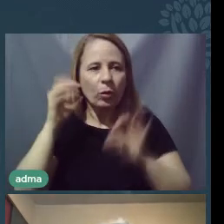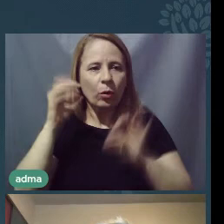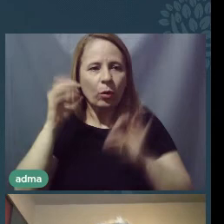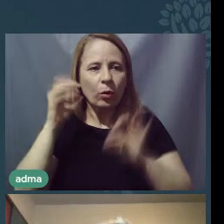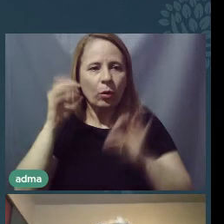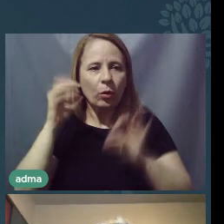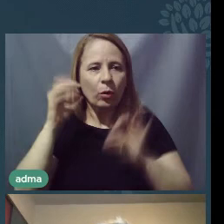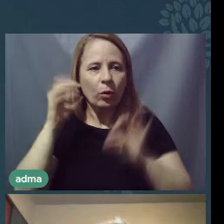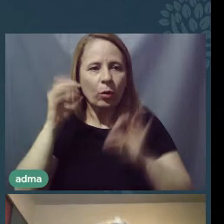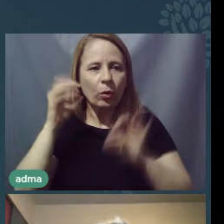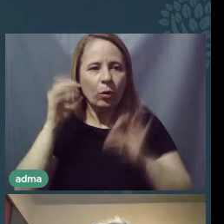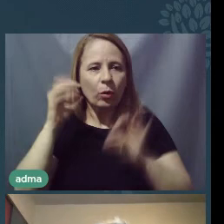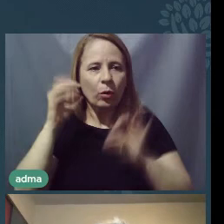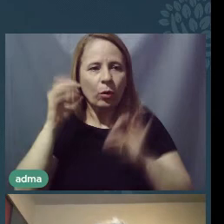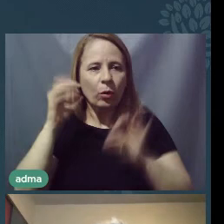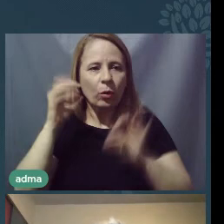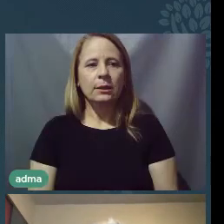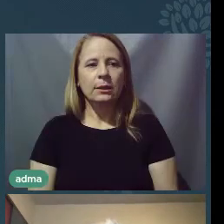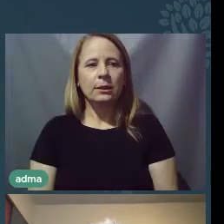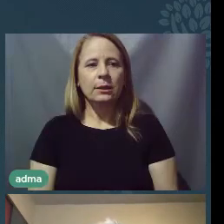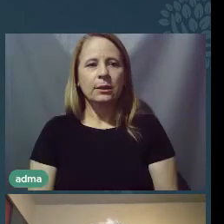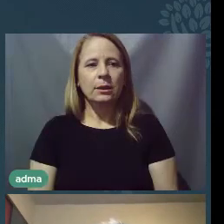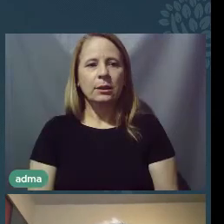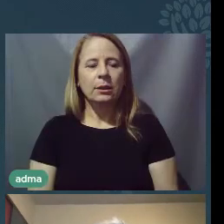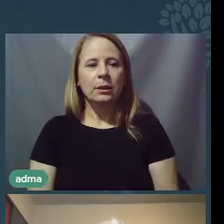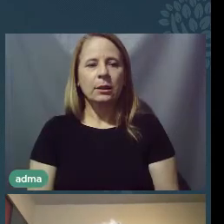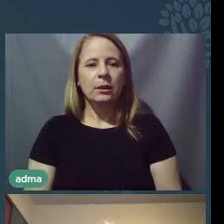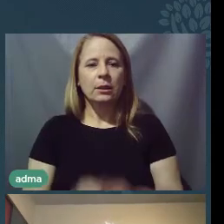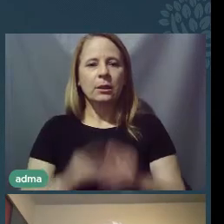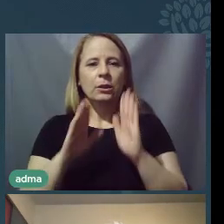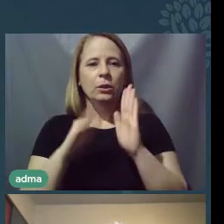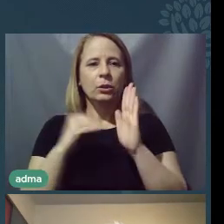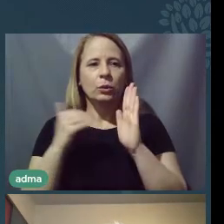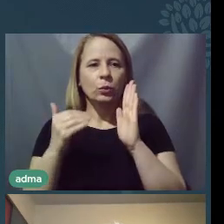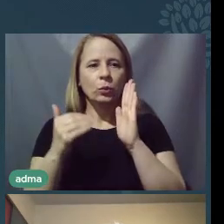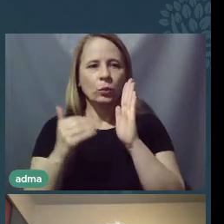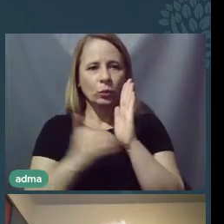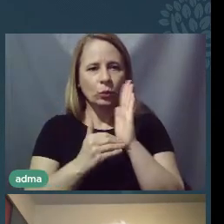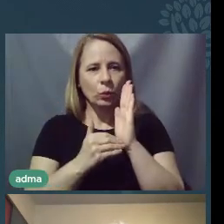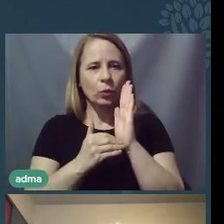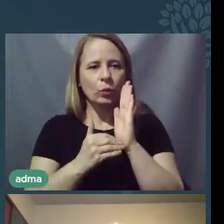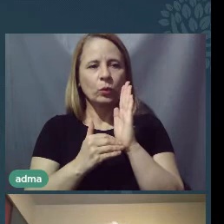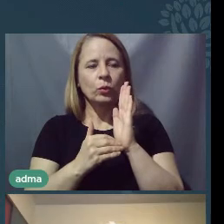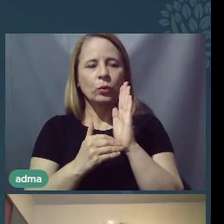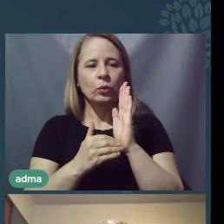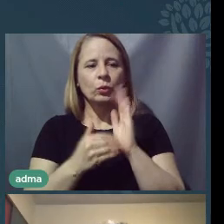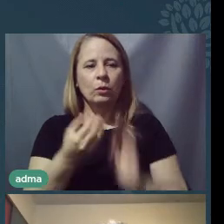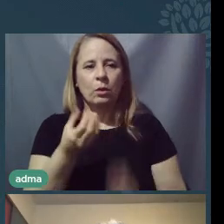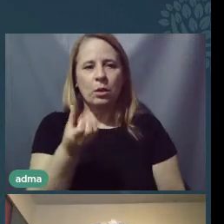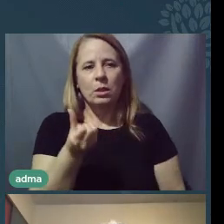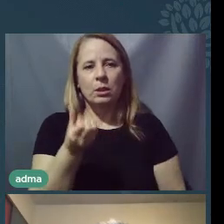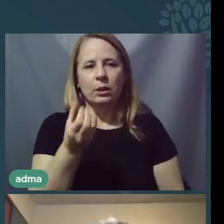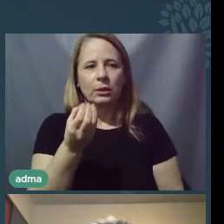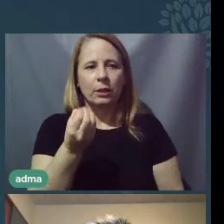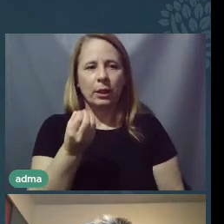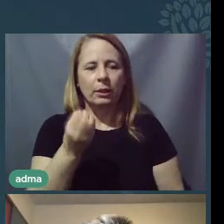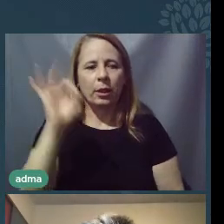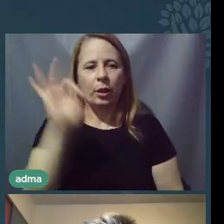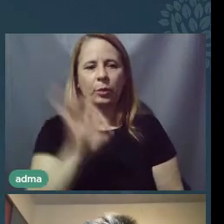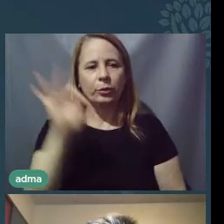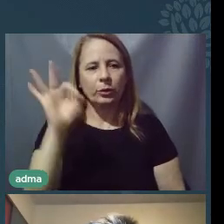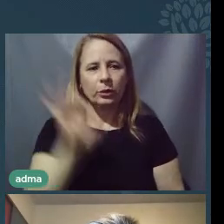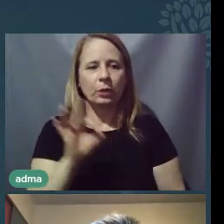completaram corretamente todos os passos não chegou a 60%. A técnica inalatória,